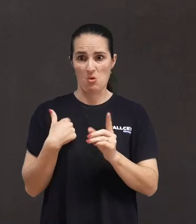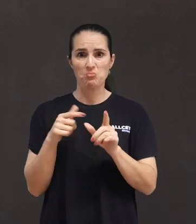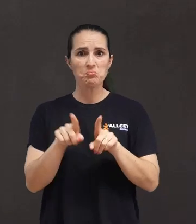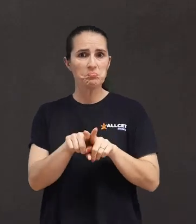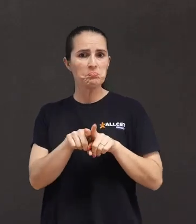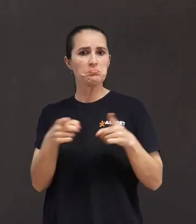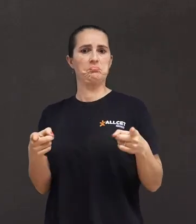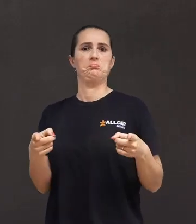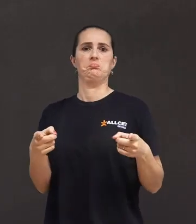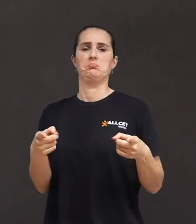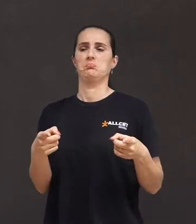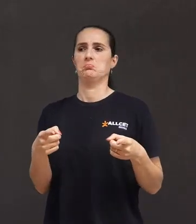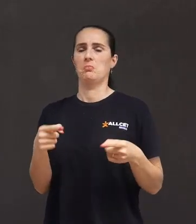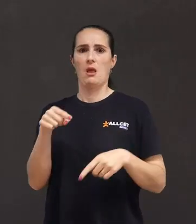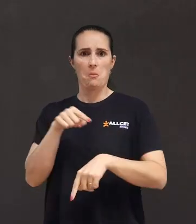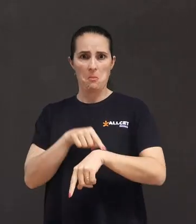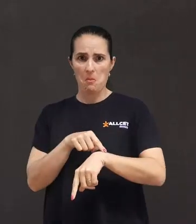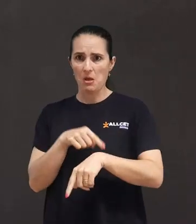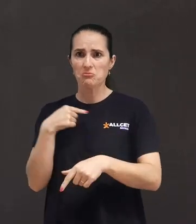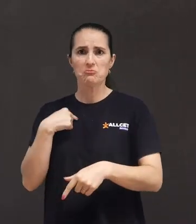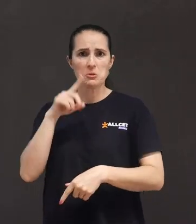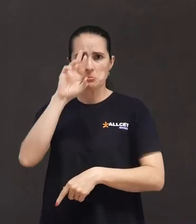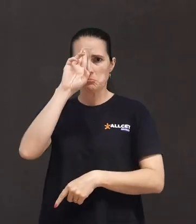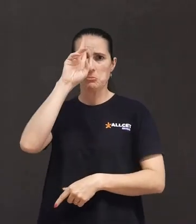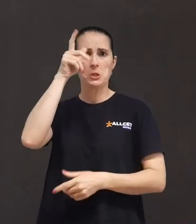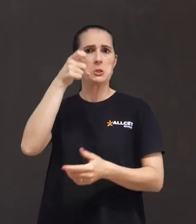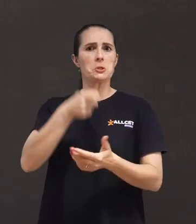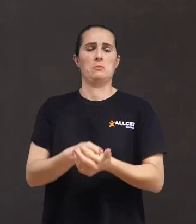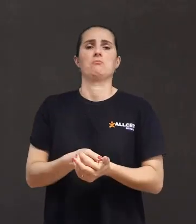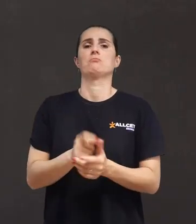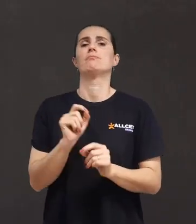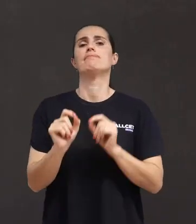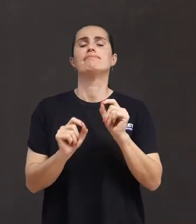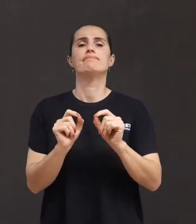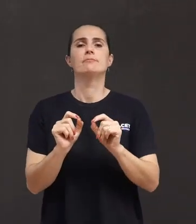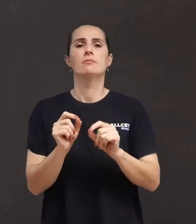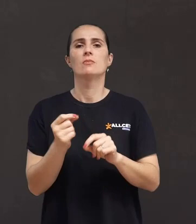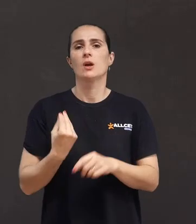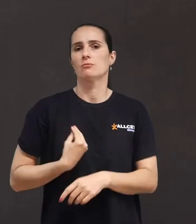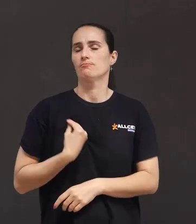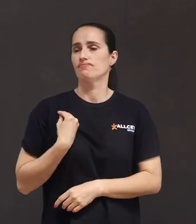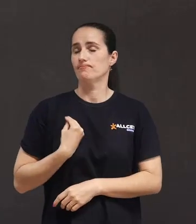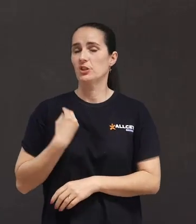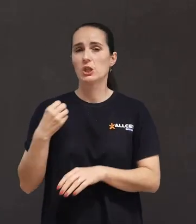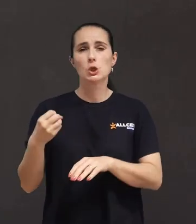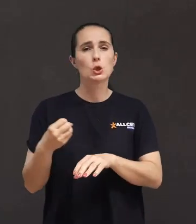partir daquele momento eu decidi viver uma nova vida.